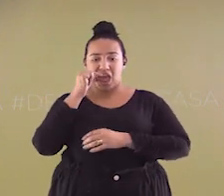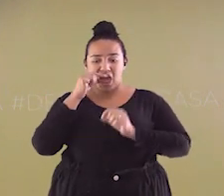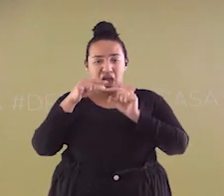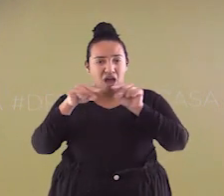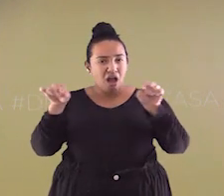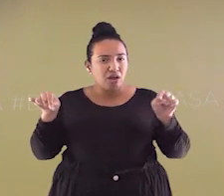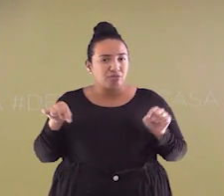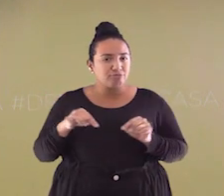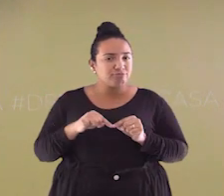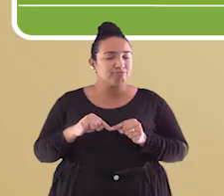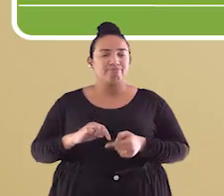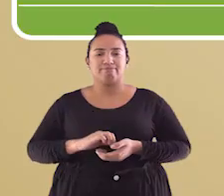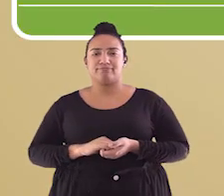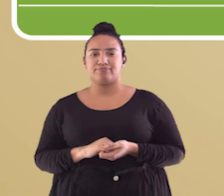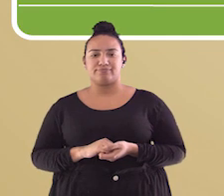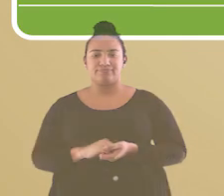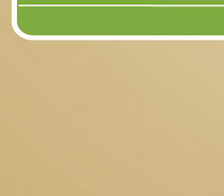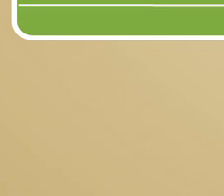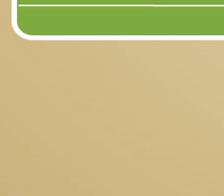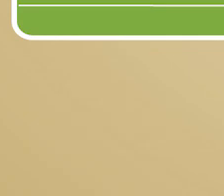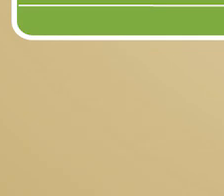poças de água?